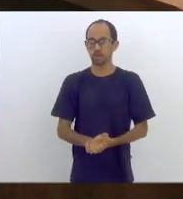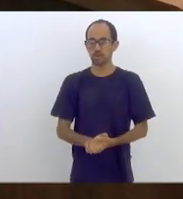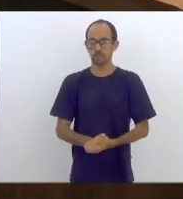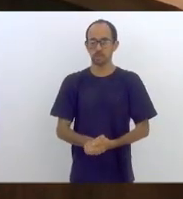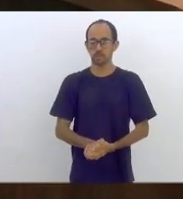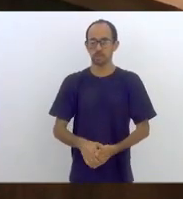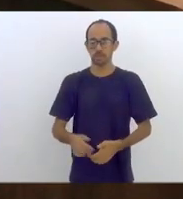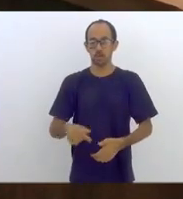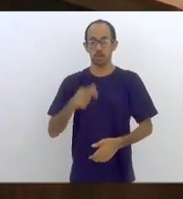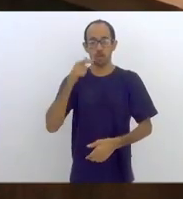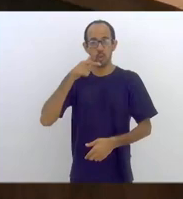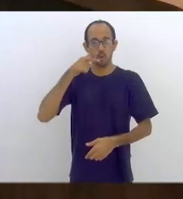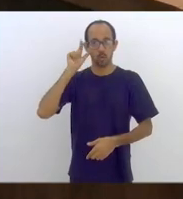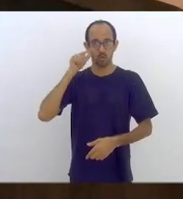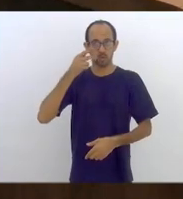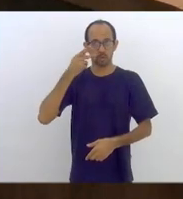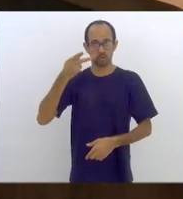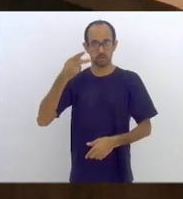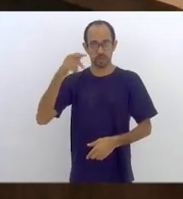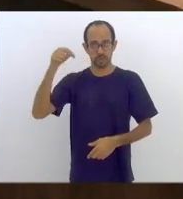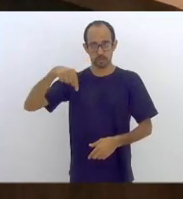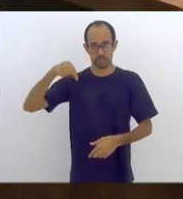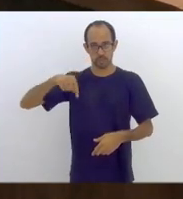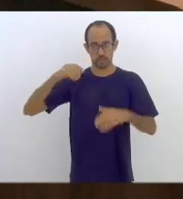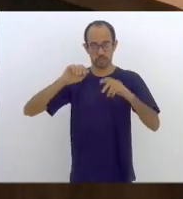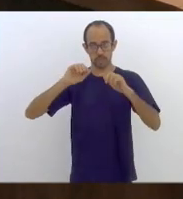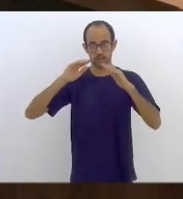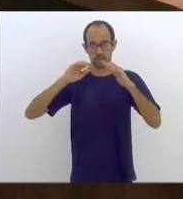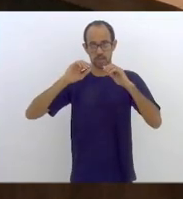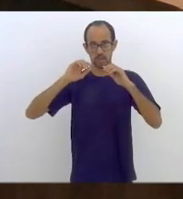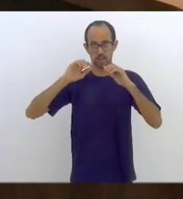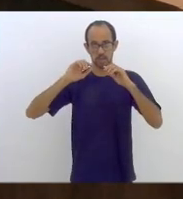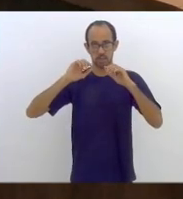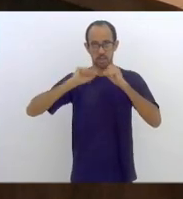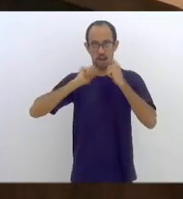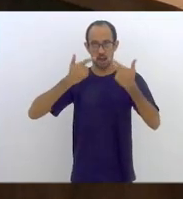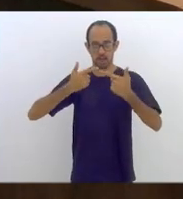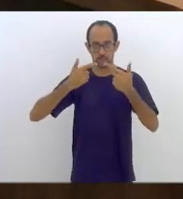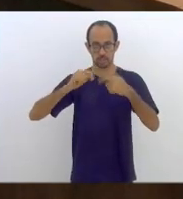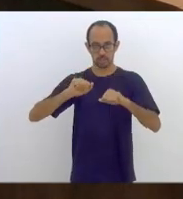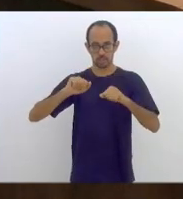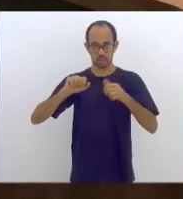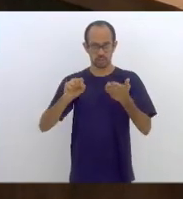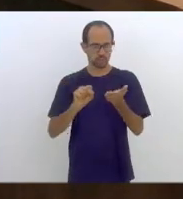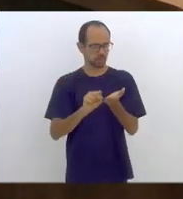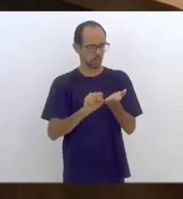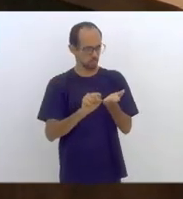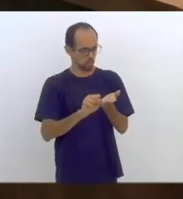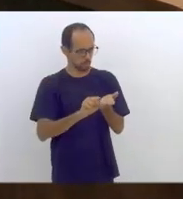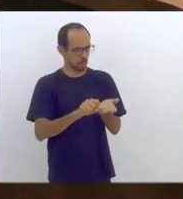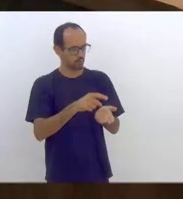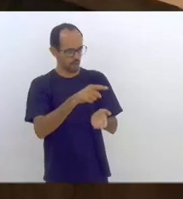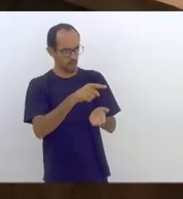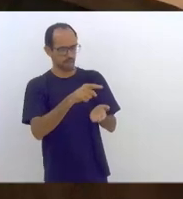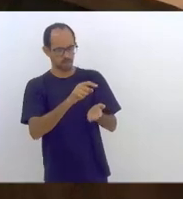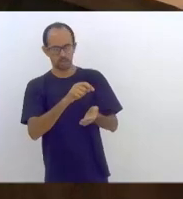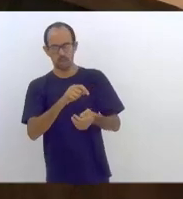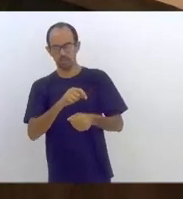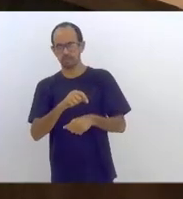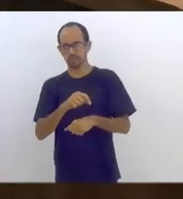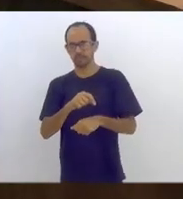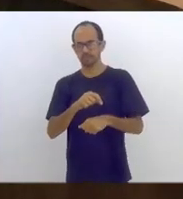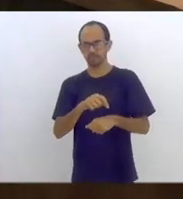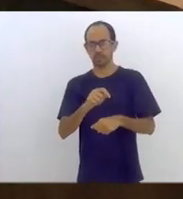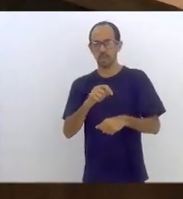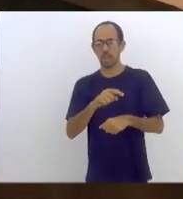da casa só para que os parlamentares suficiente o Deputado Samuel Malafaia os deputados que estavam aqui ontem um visitante